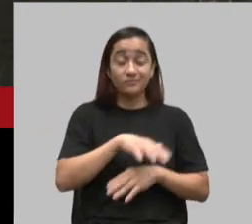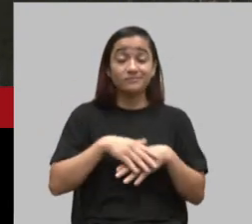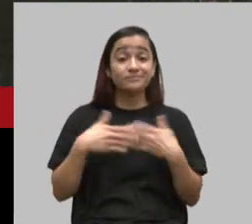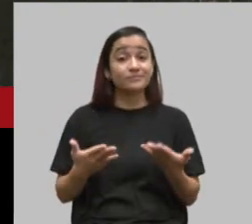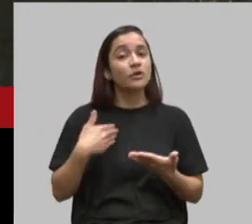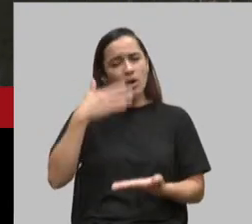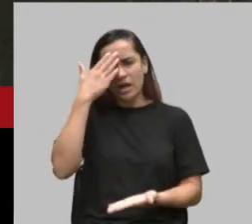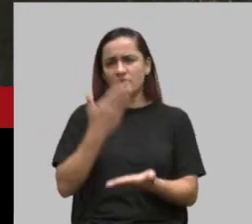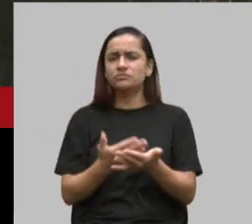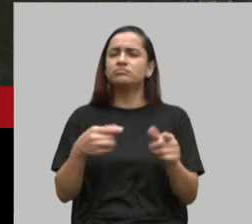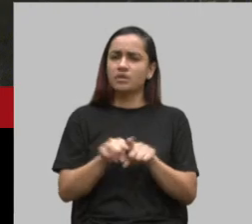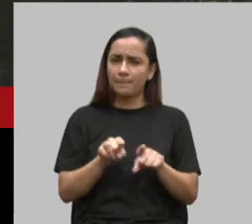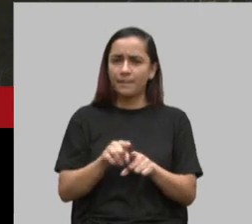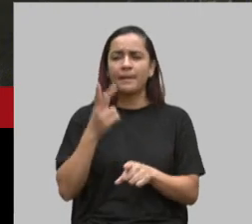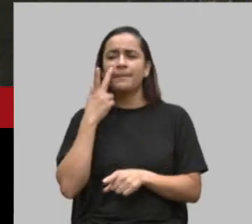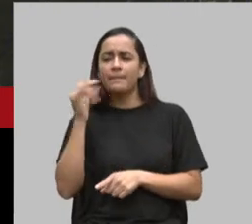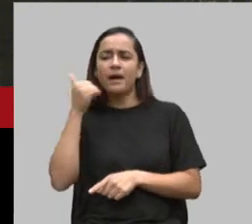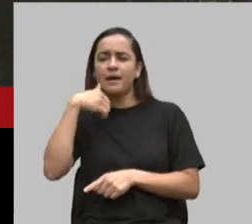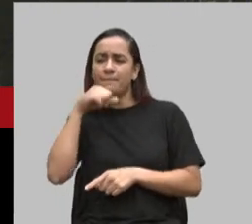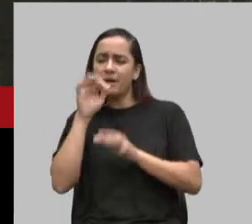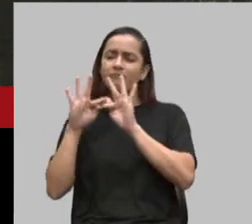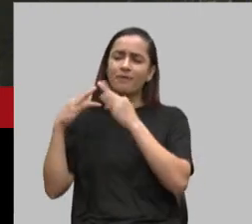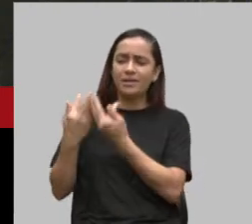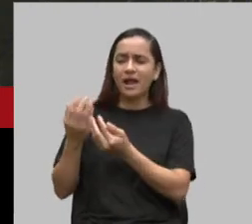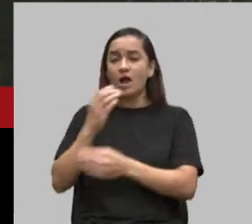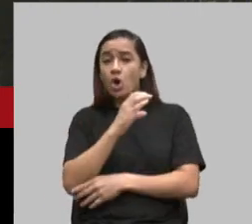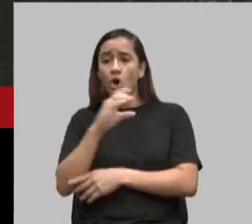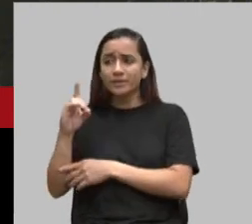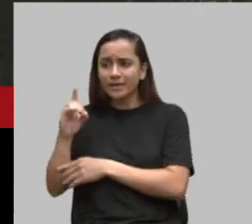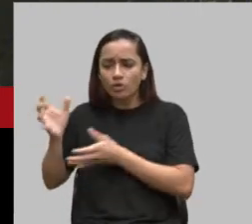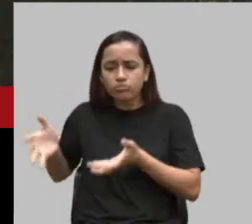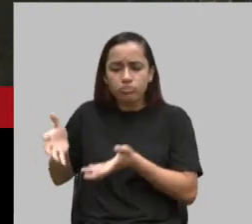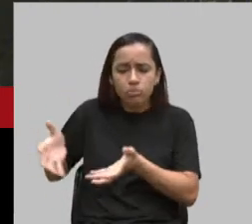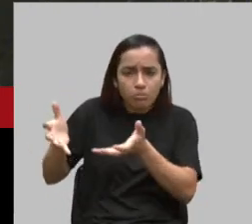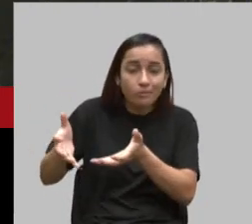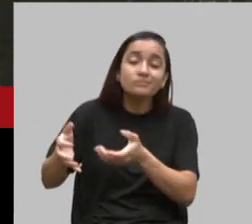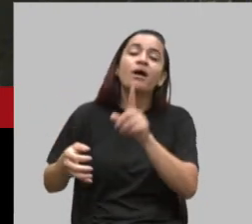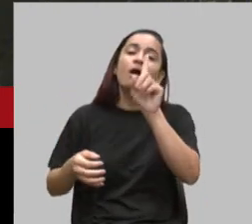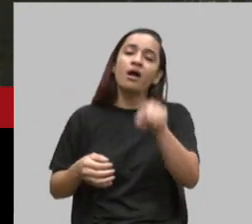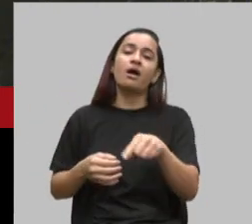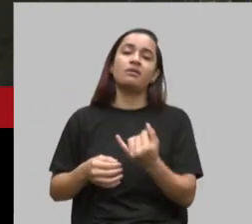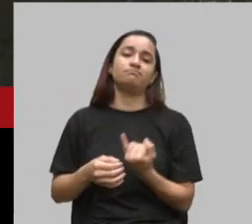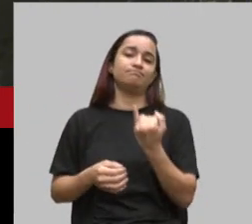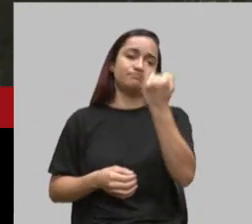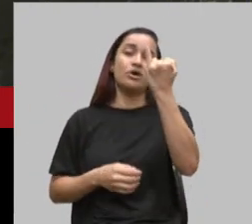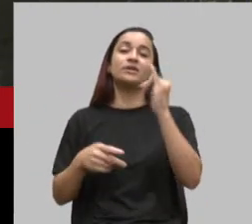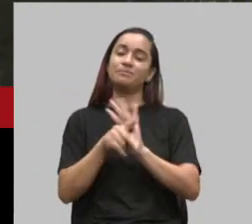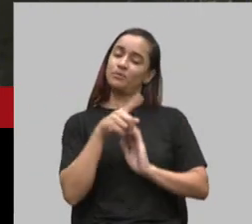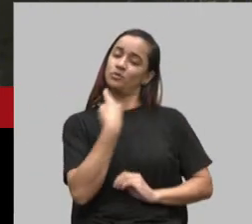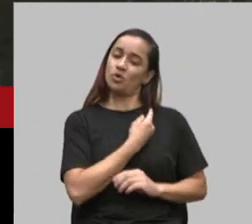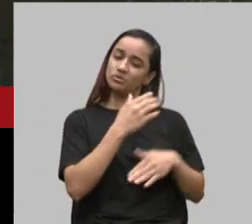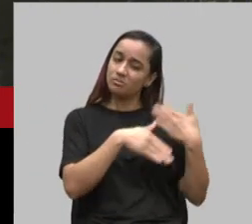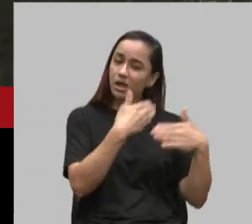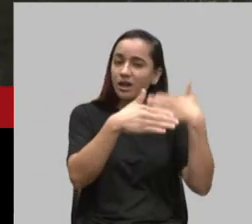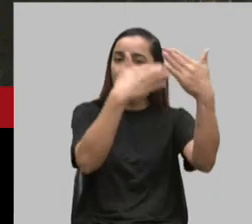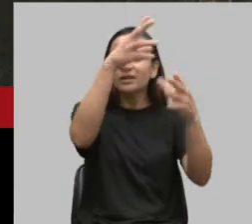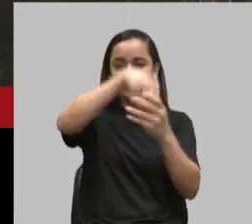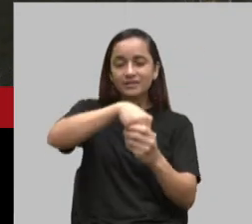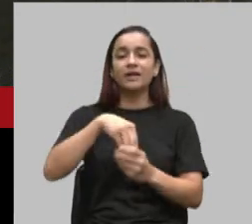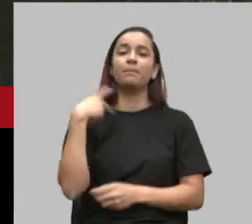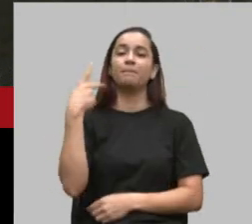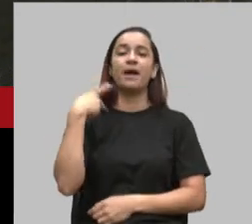dos Pais e dos coordenadores foi super importante para o nosso crescimento dentro do Parlamento